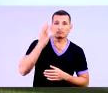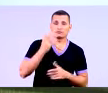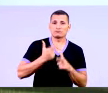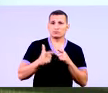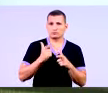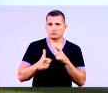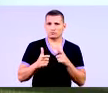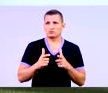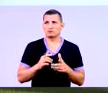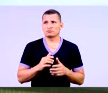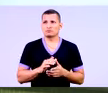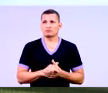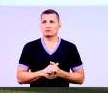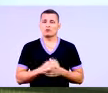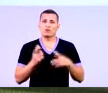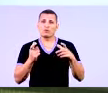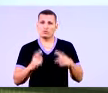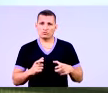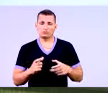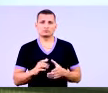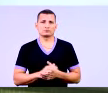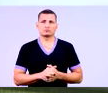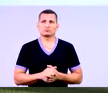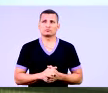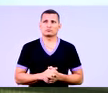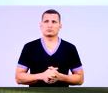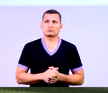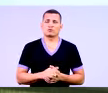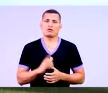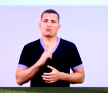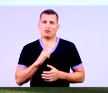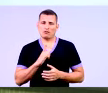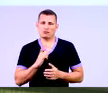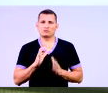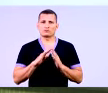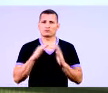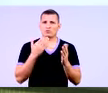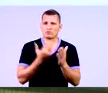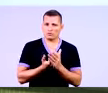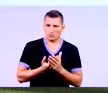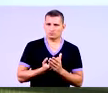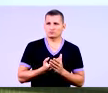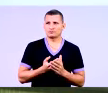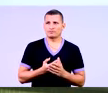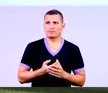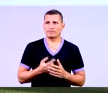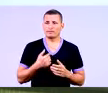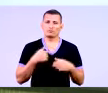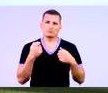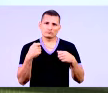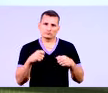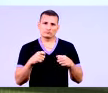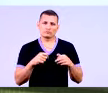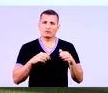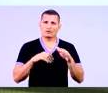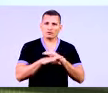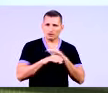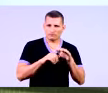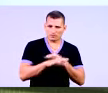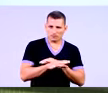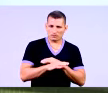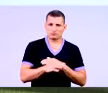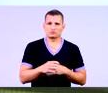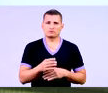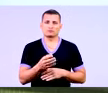porque é aonde eu tenho uma escolinha lá que eu tenho que gravar e calcular as notas desses